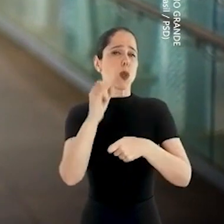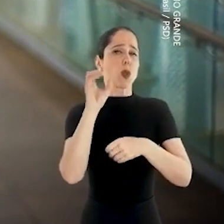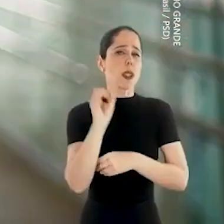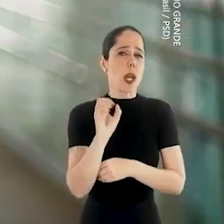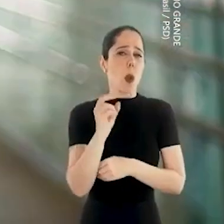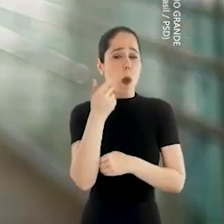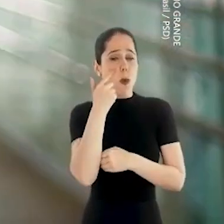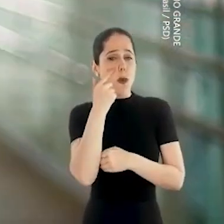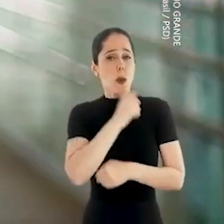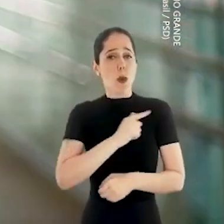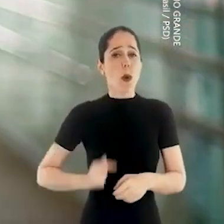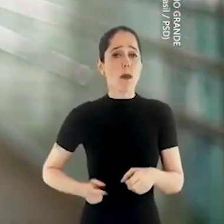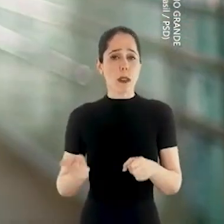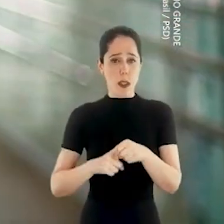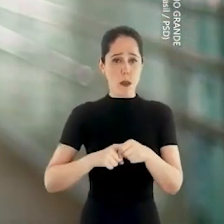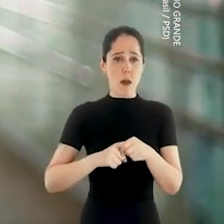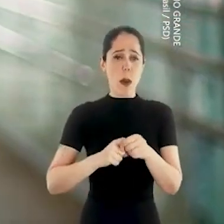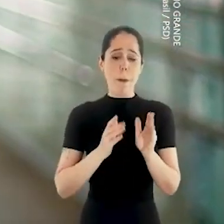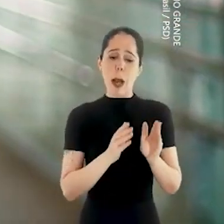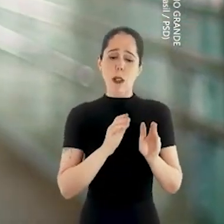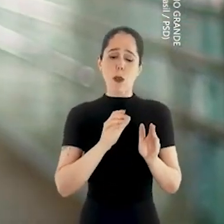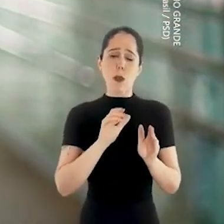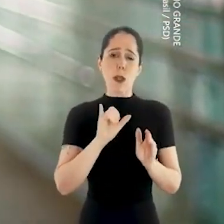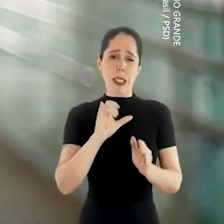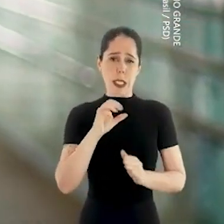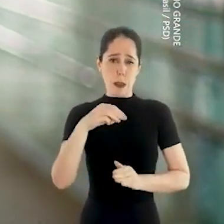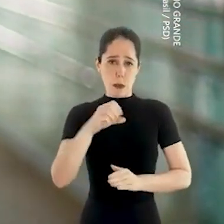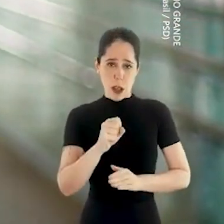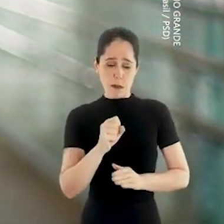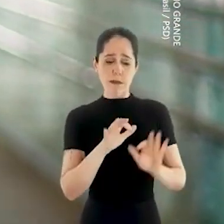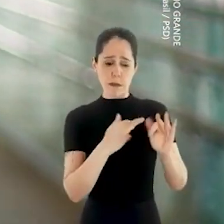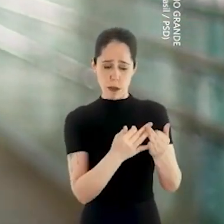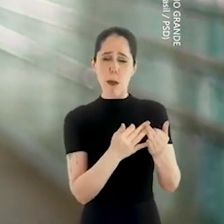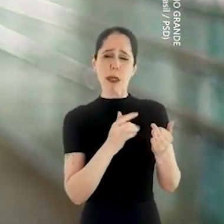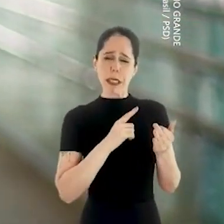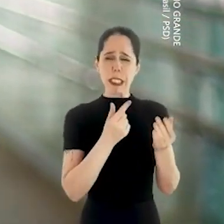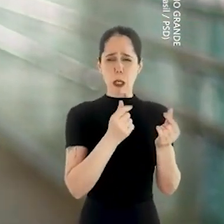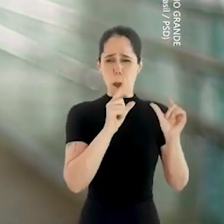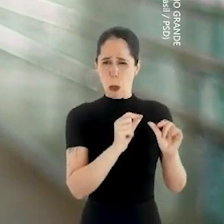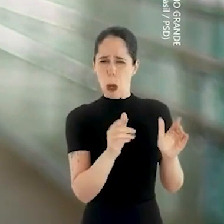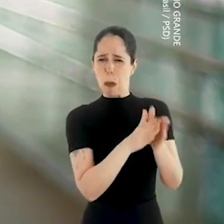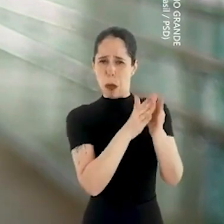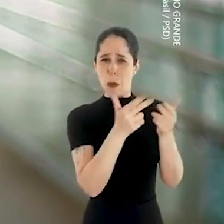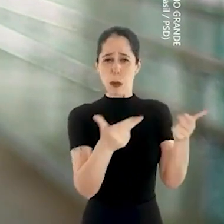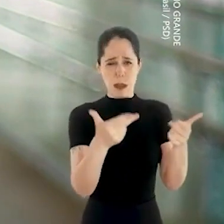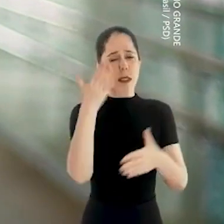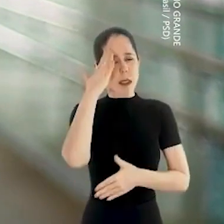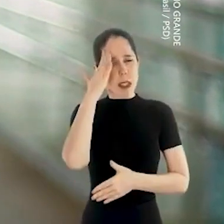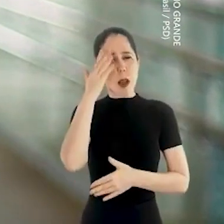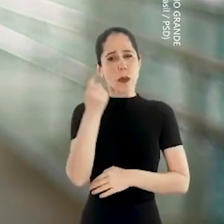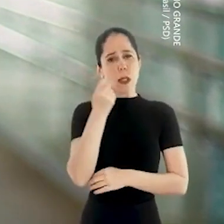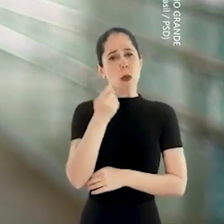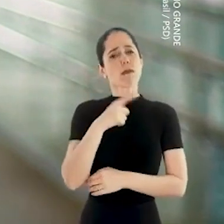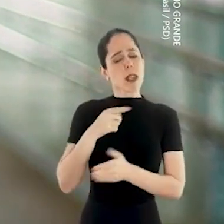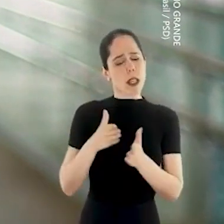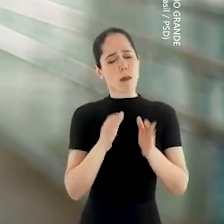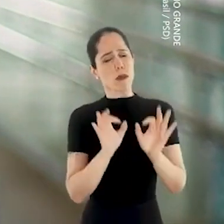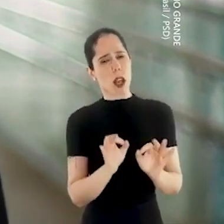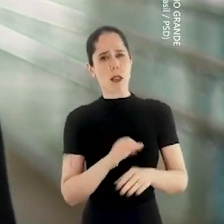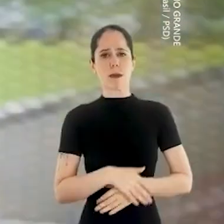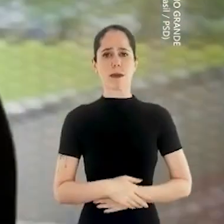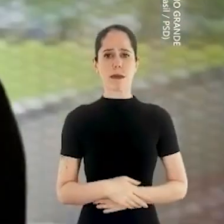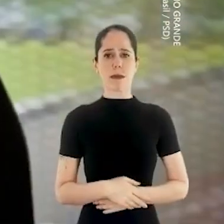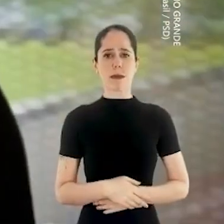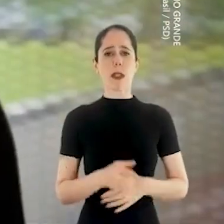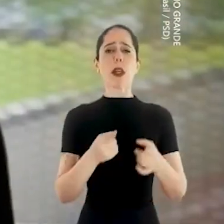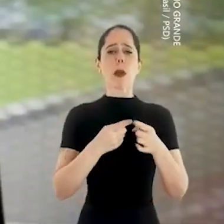zero ou quem viu o governo devolver parte do ICMS para as famílias de baixa renda, sabe que o Rio Grande está no rumo